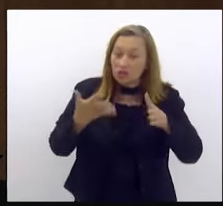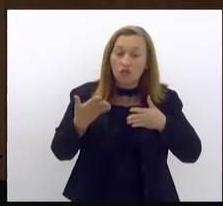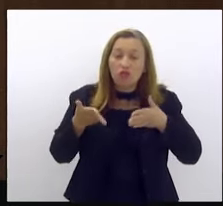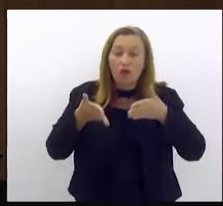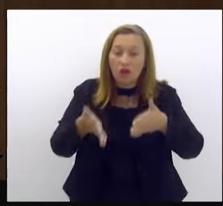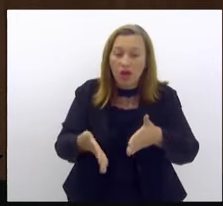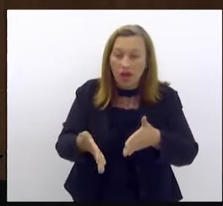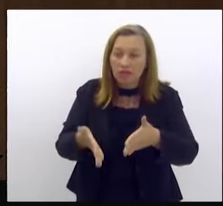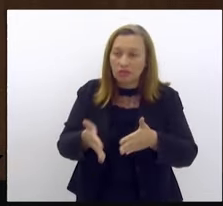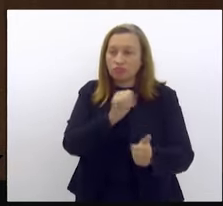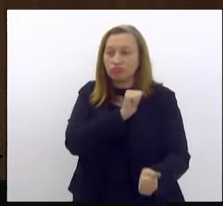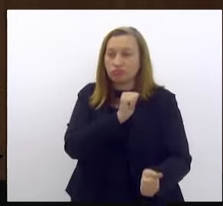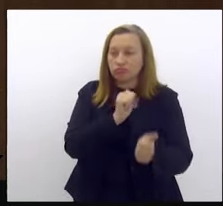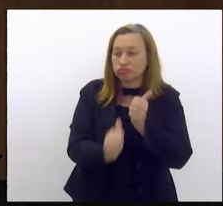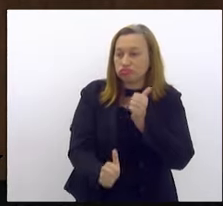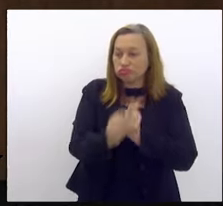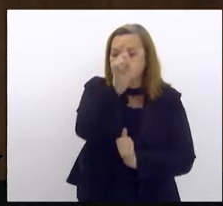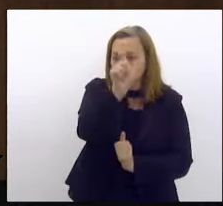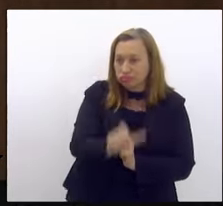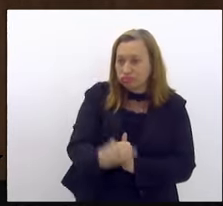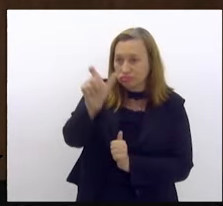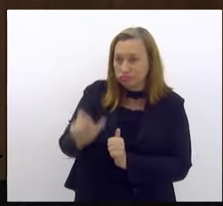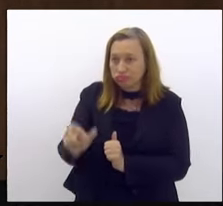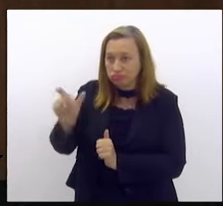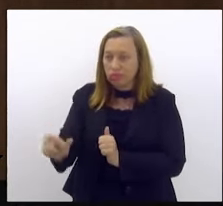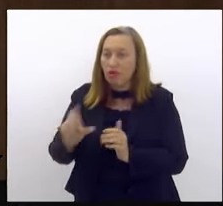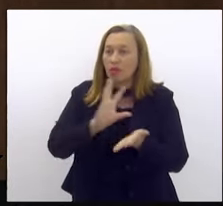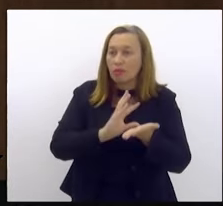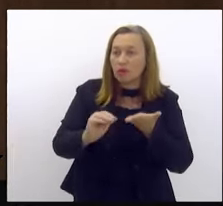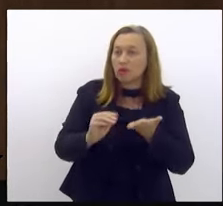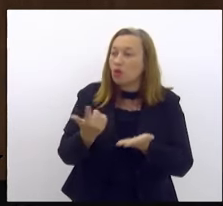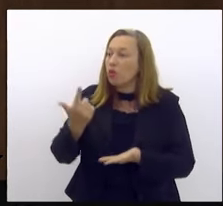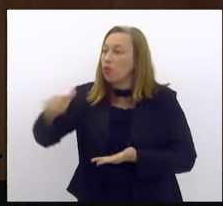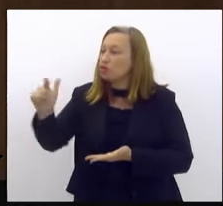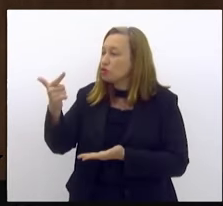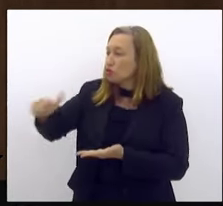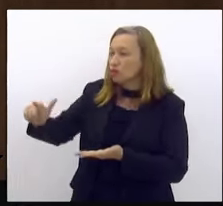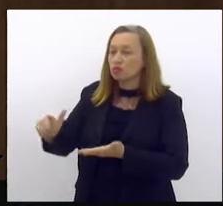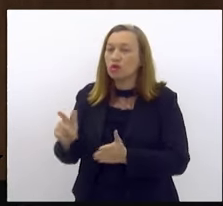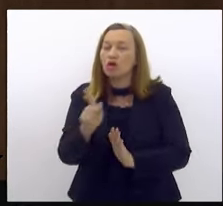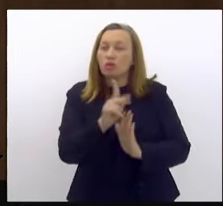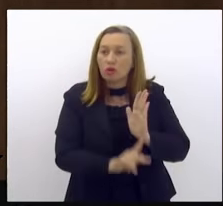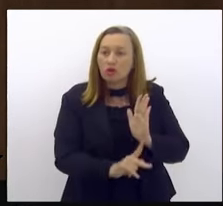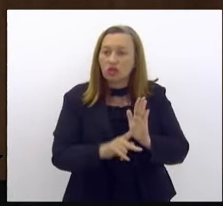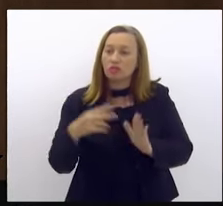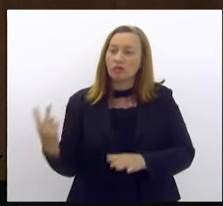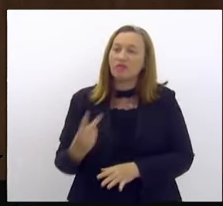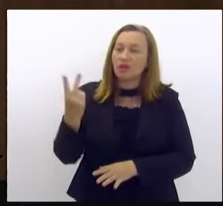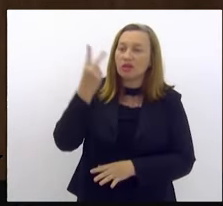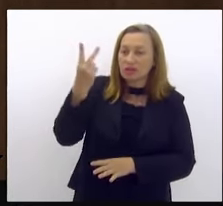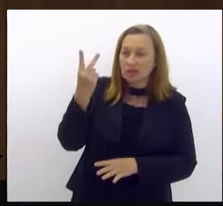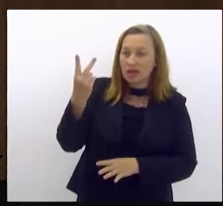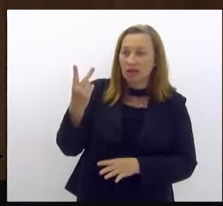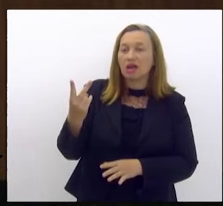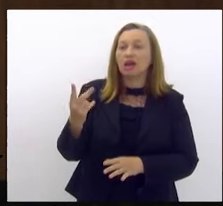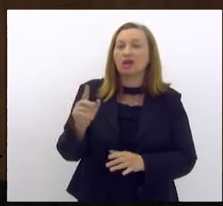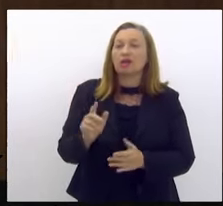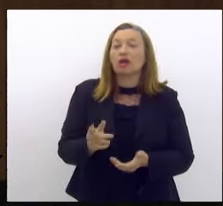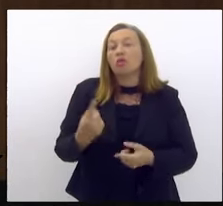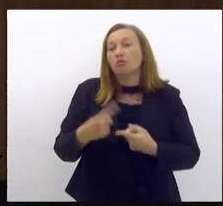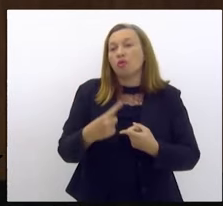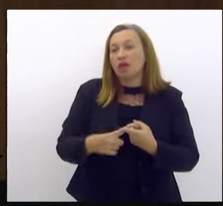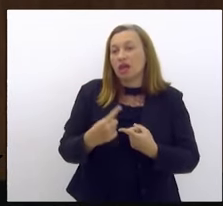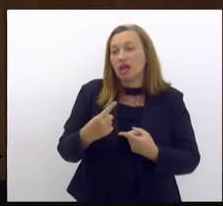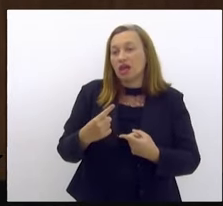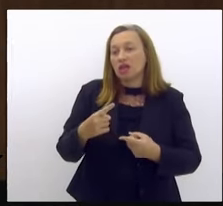alto rendimento, está aqui na LERJ sendo pautado e eu espero outros projetos para valorizarmos os nossos diamantes aqui, porque eles vão para fora